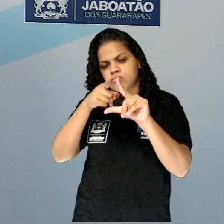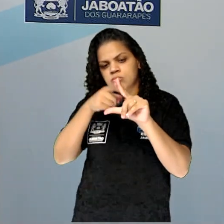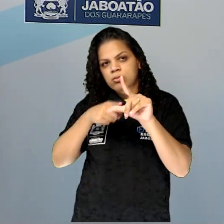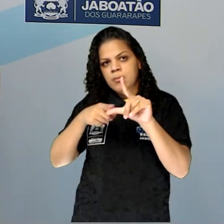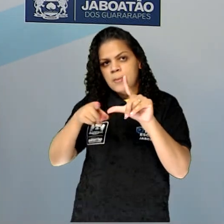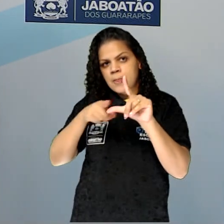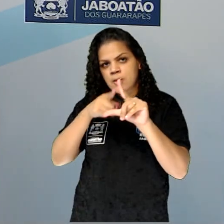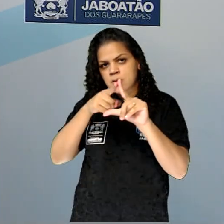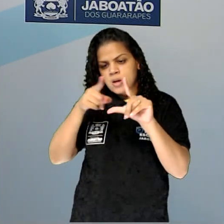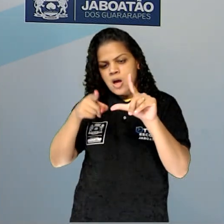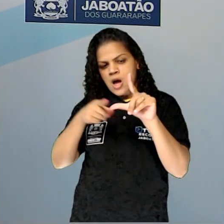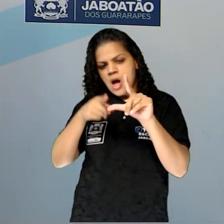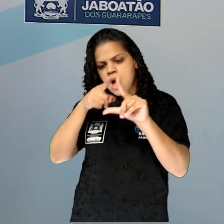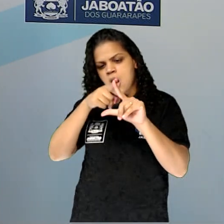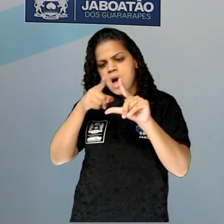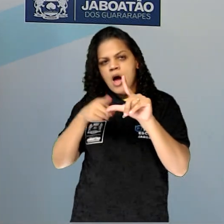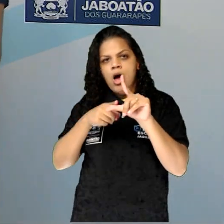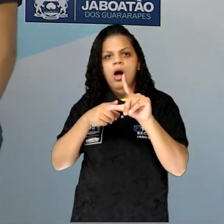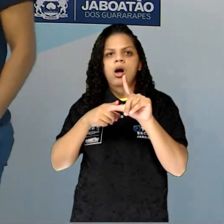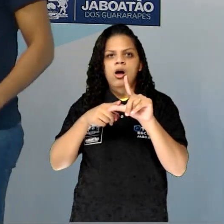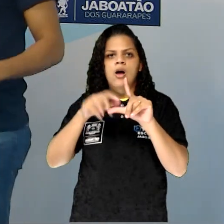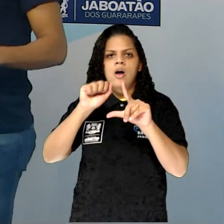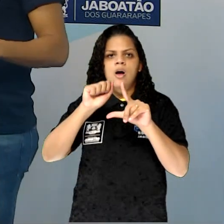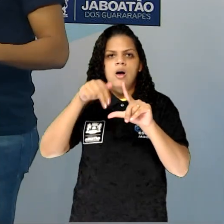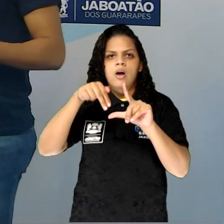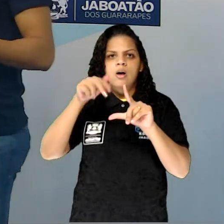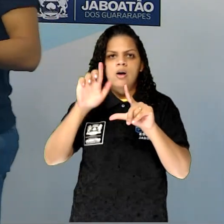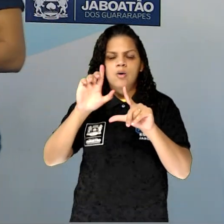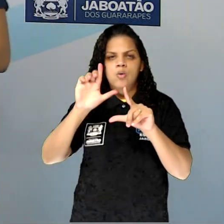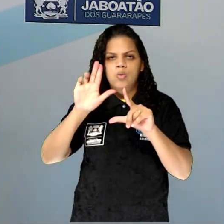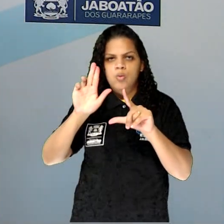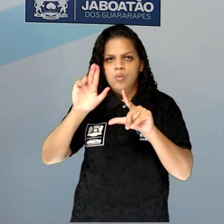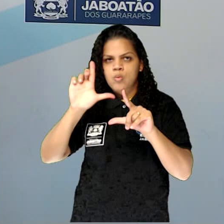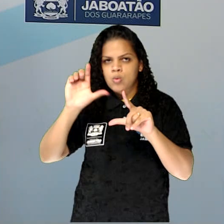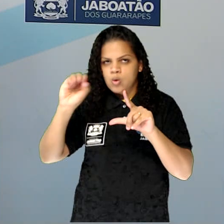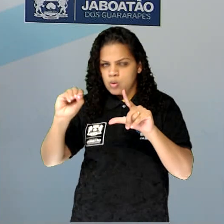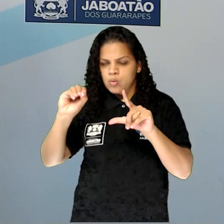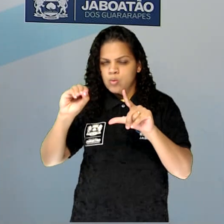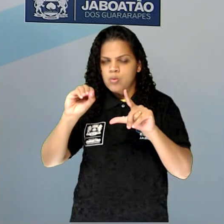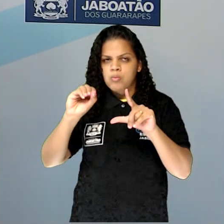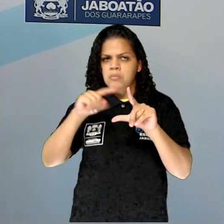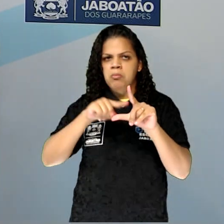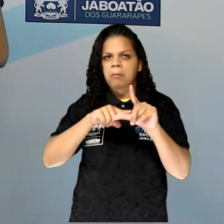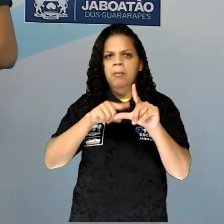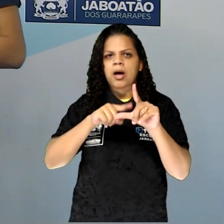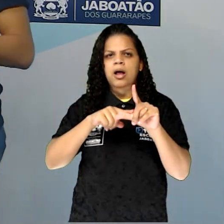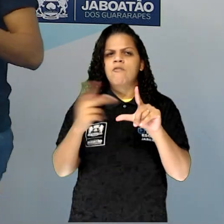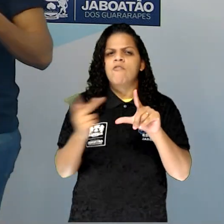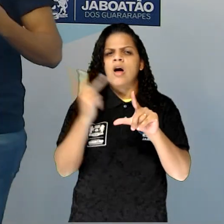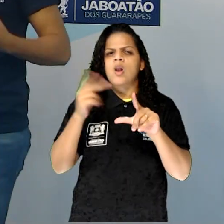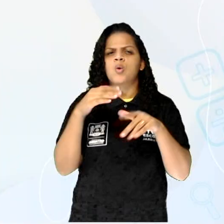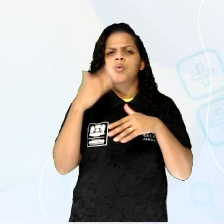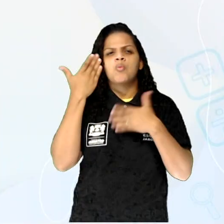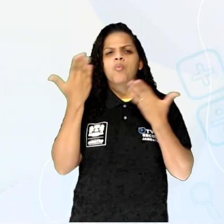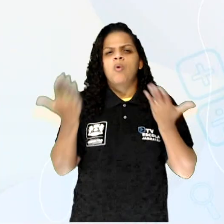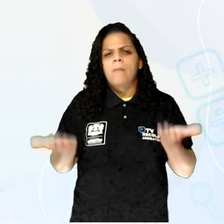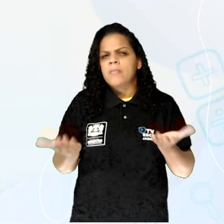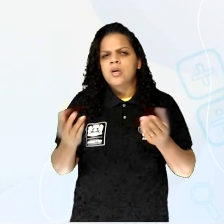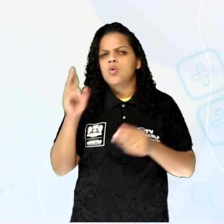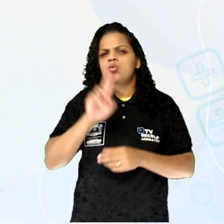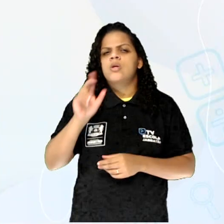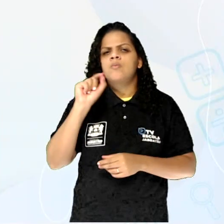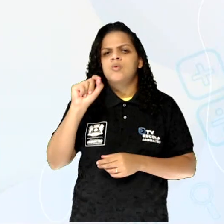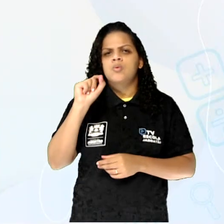chamamos de frango e para medir um ângulo usamos um instrumento chamado transferidor